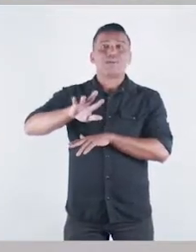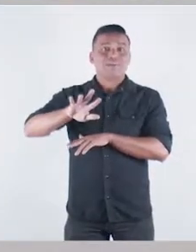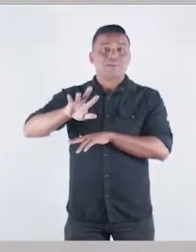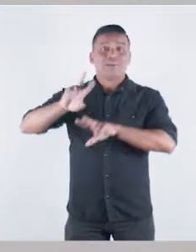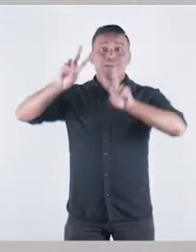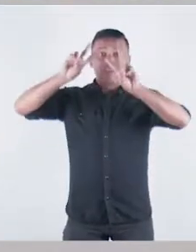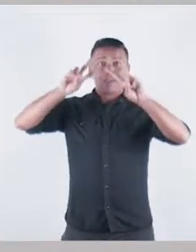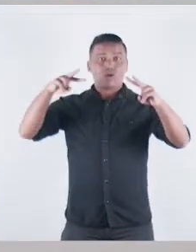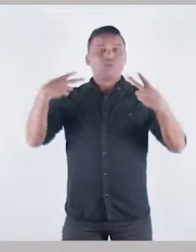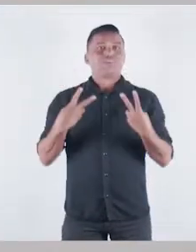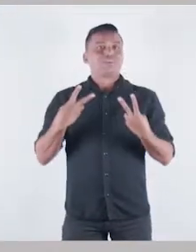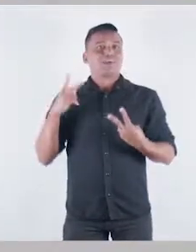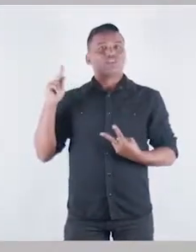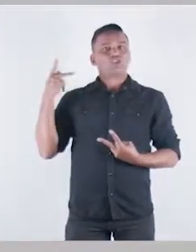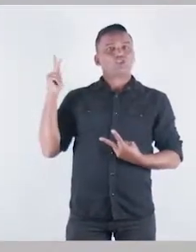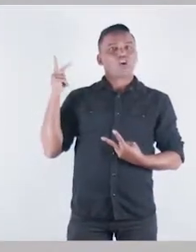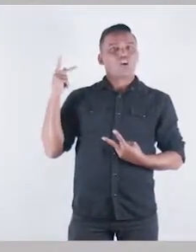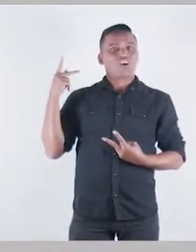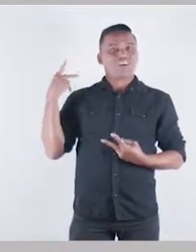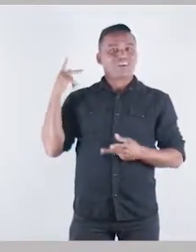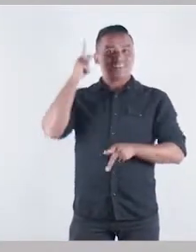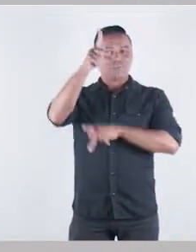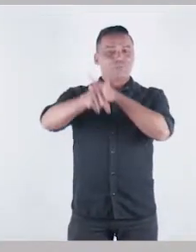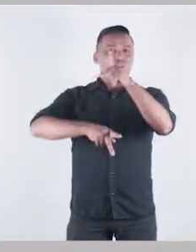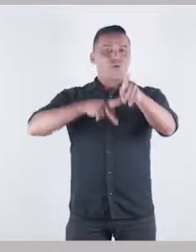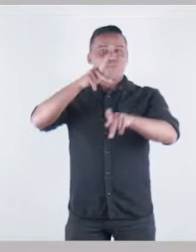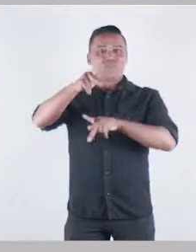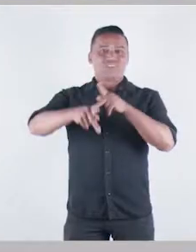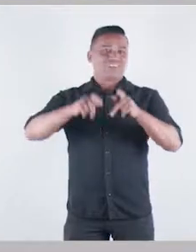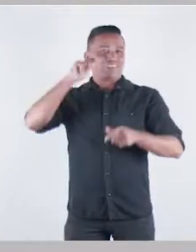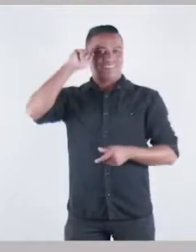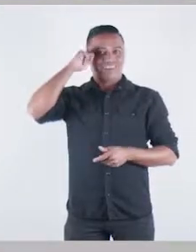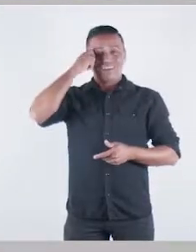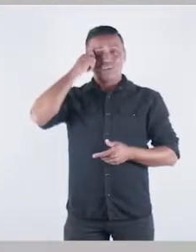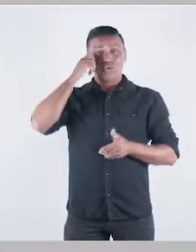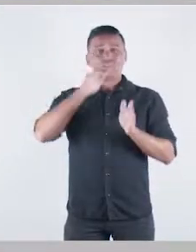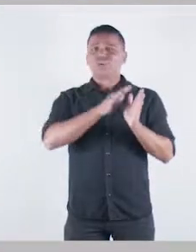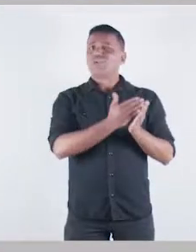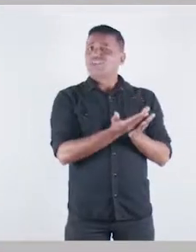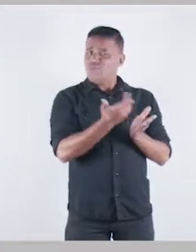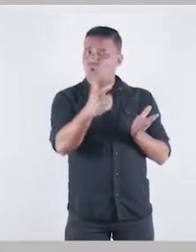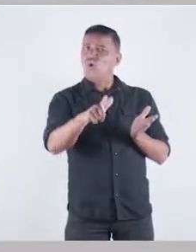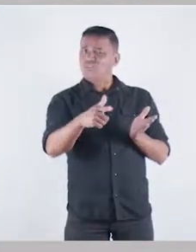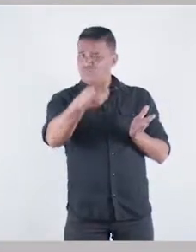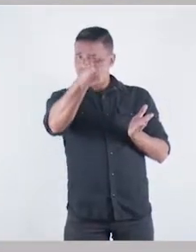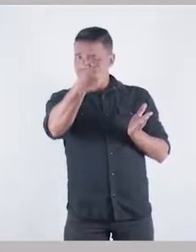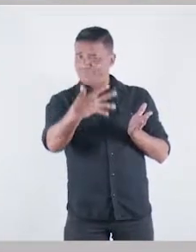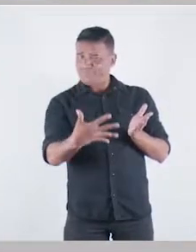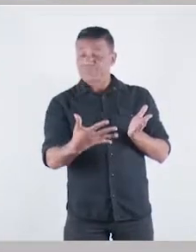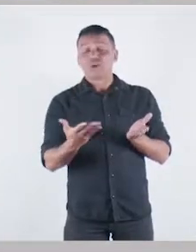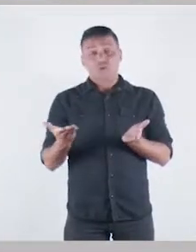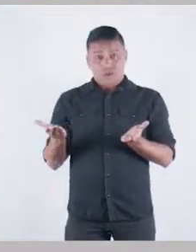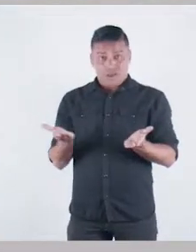história, né? Isso eu vou falar mais na frente no livro, num outro livro. E eu gostaria de falar agora